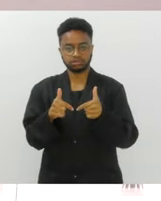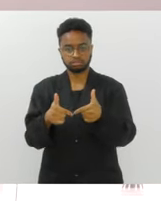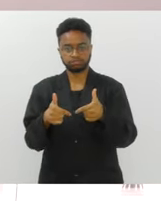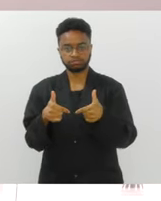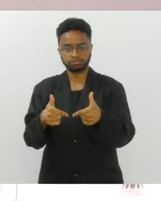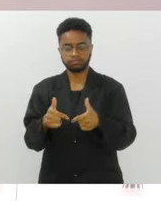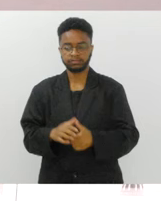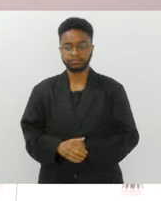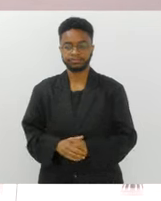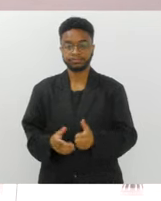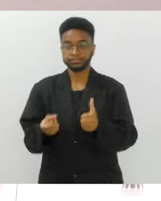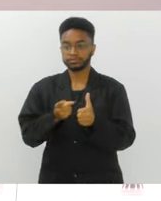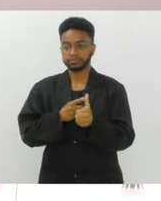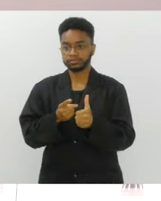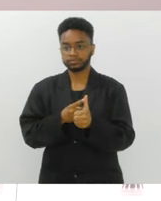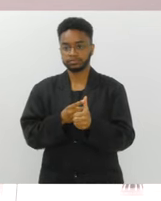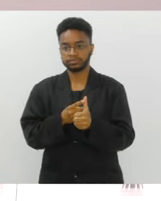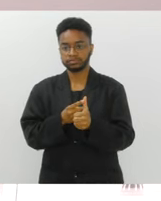Primeiro,